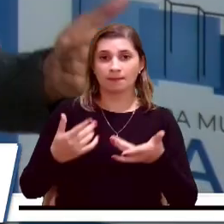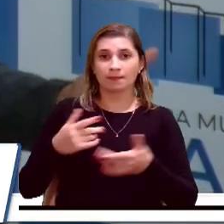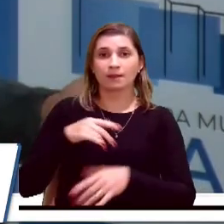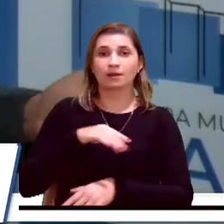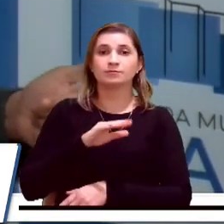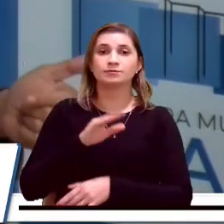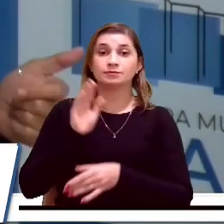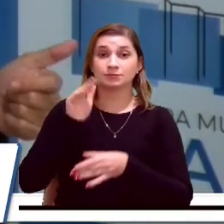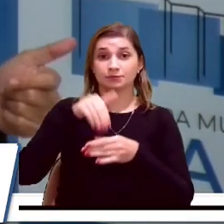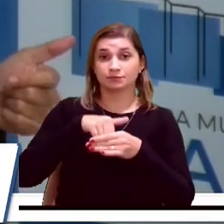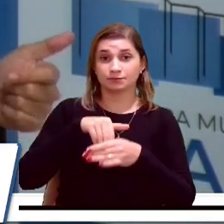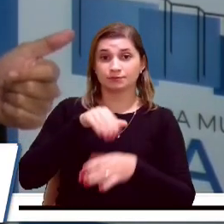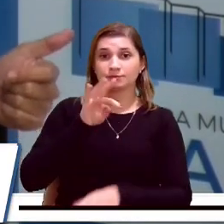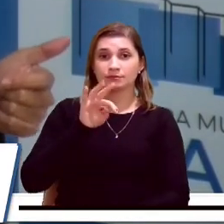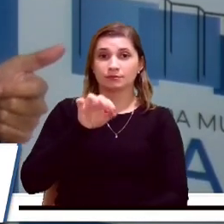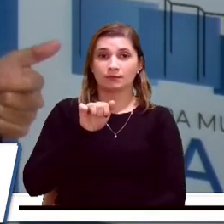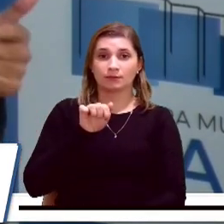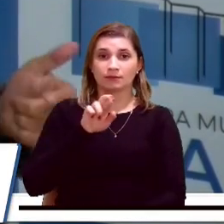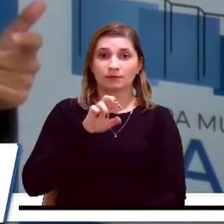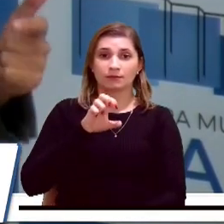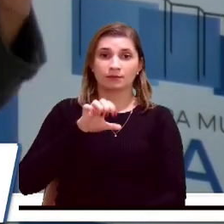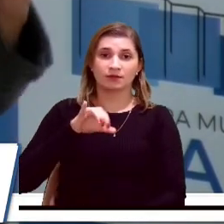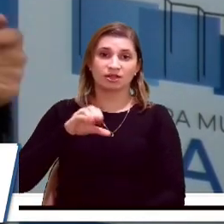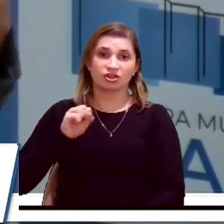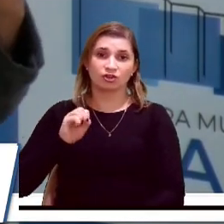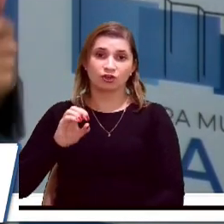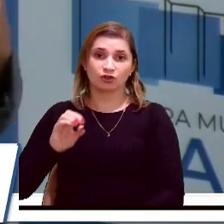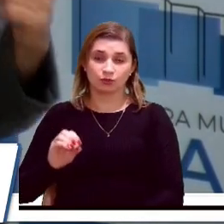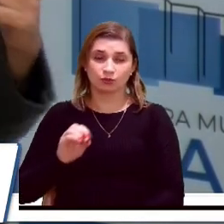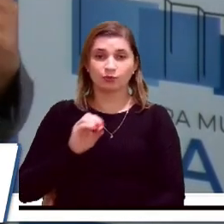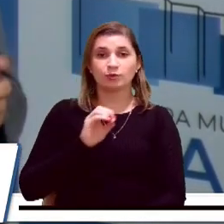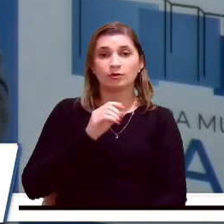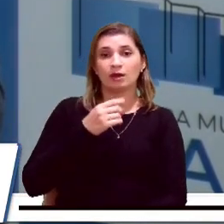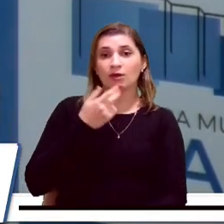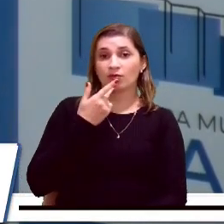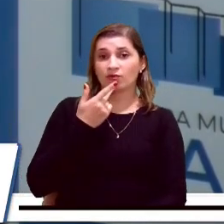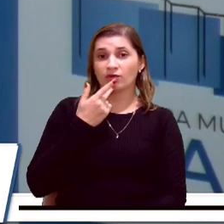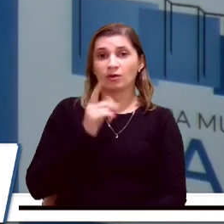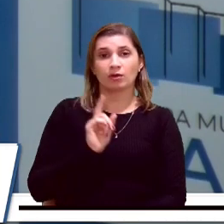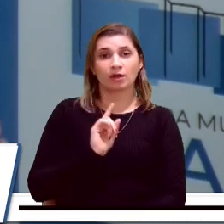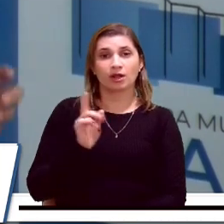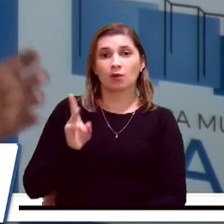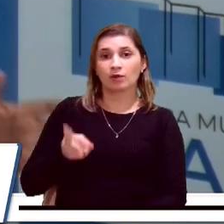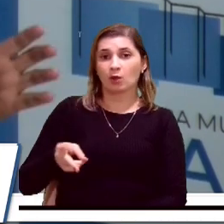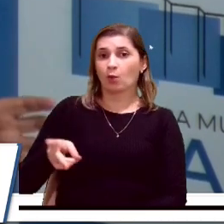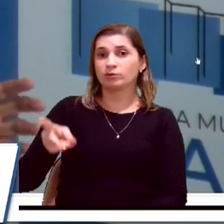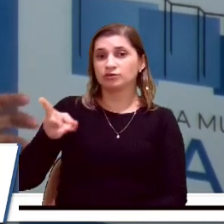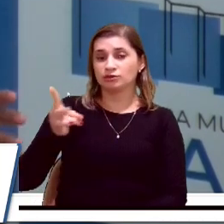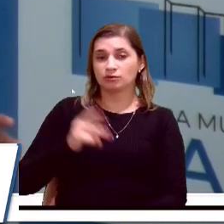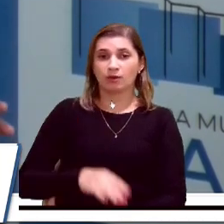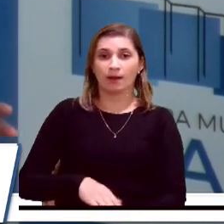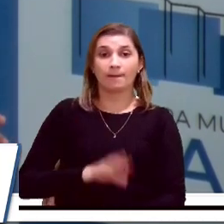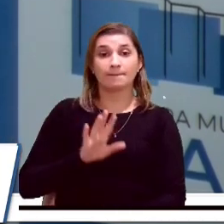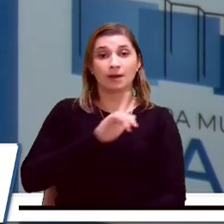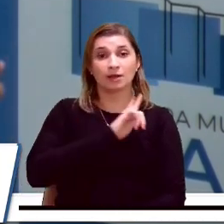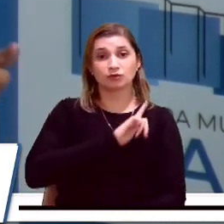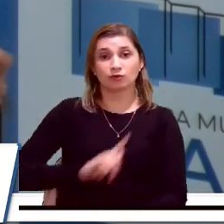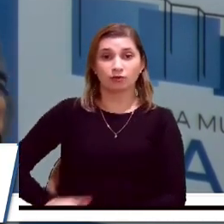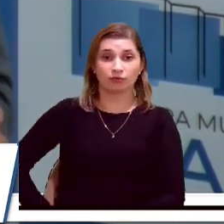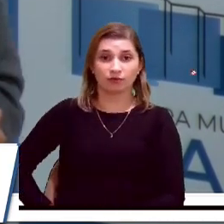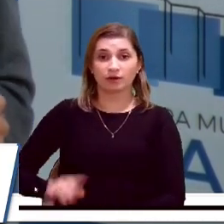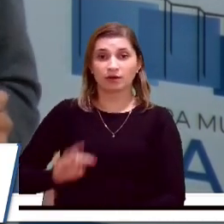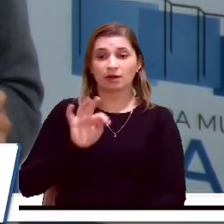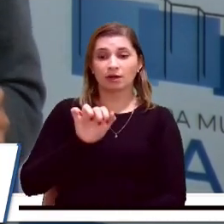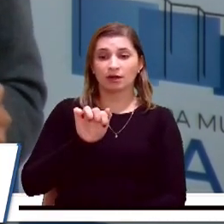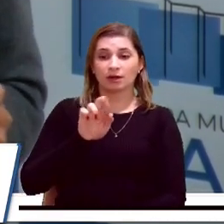época, o Tarcísio de Freitas, disse que não daria continuidade. Mas o governador Tarcísio de Freitas teve